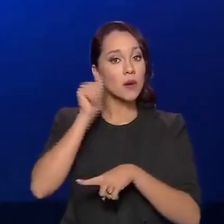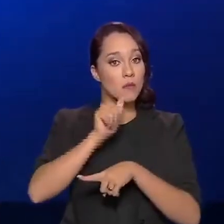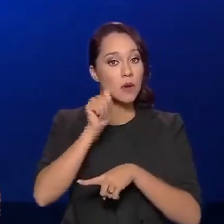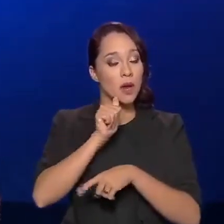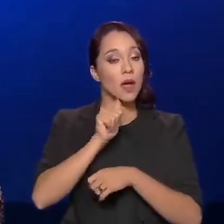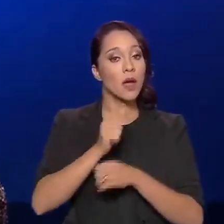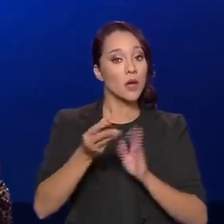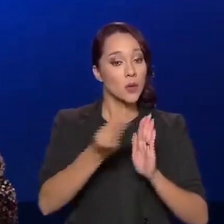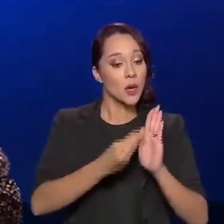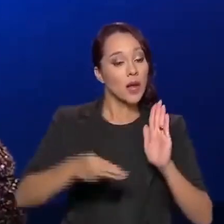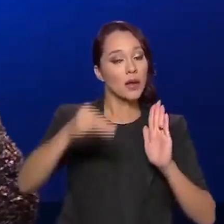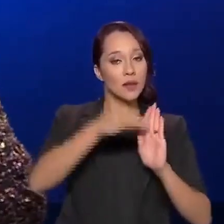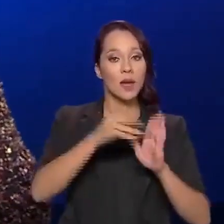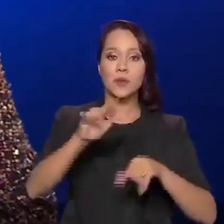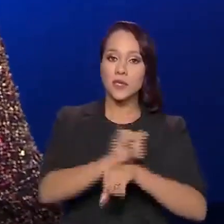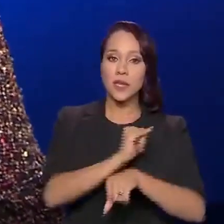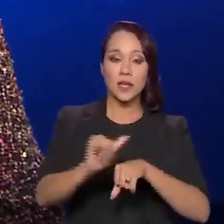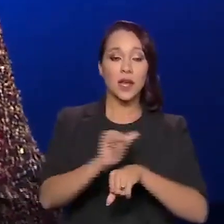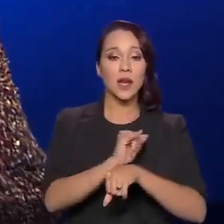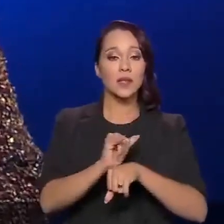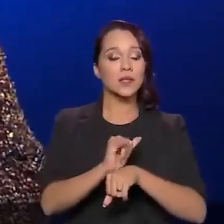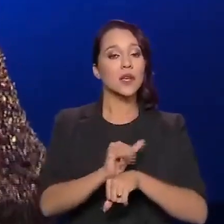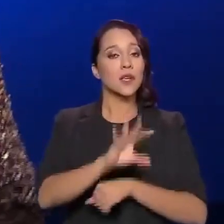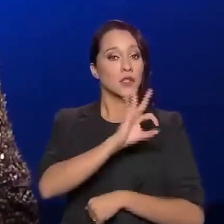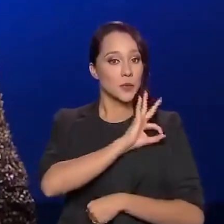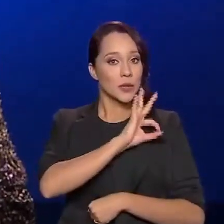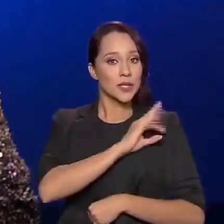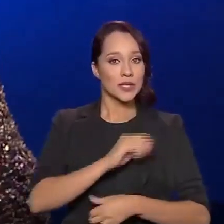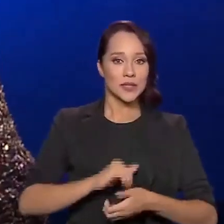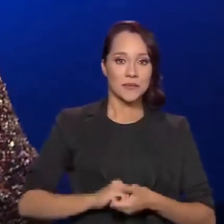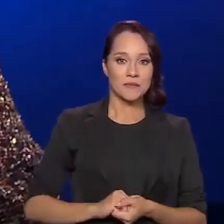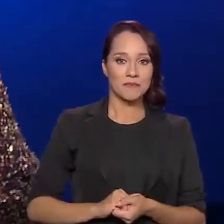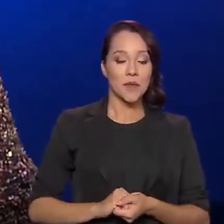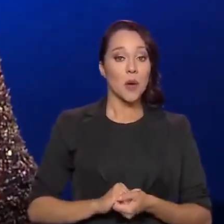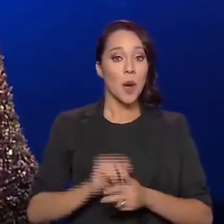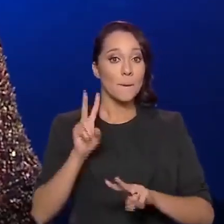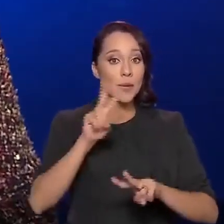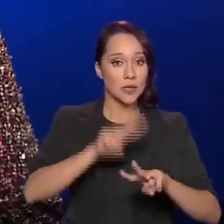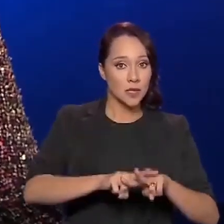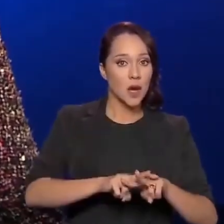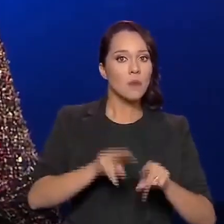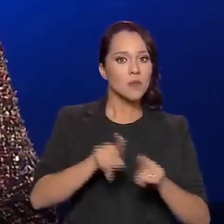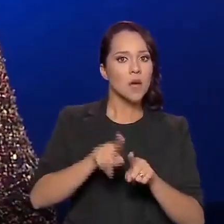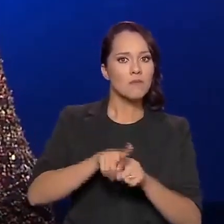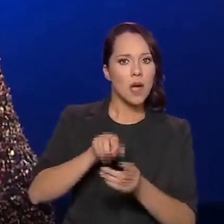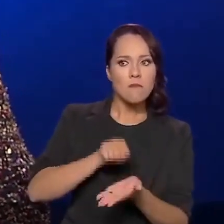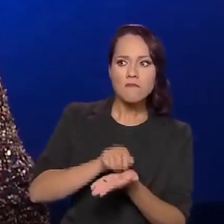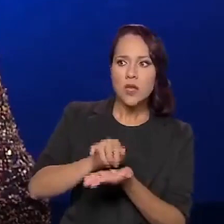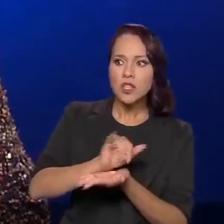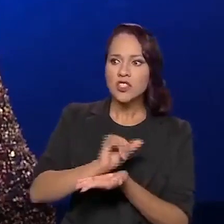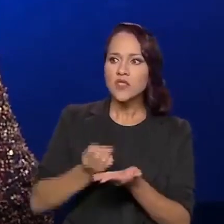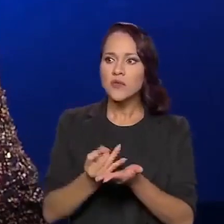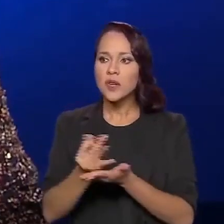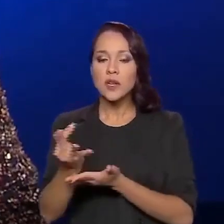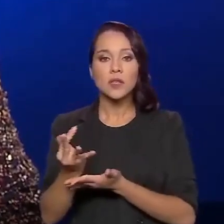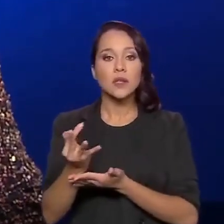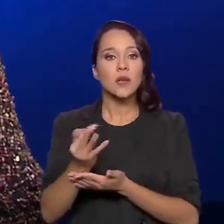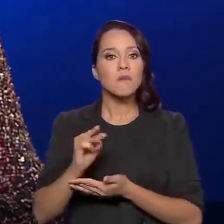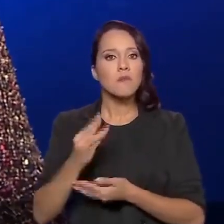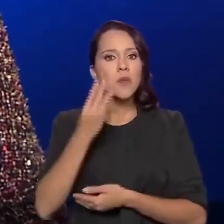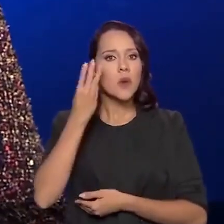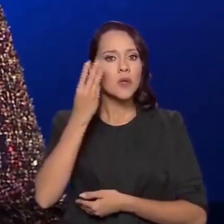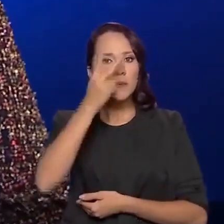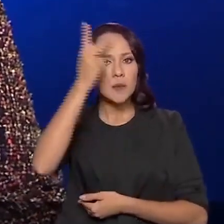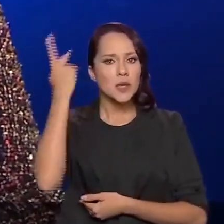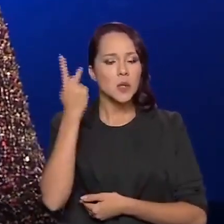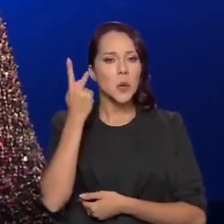contra a mulher no calendário de ações integradas de polícia, com a prisão e o indiciamento de dezenas de milhares